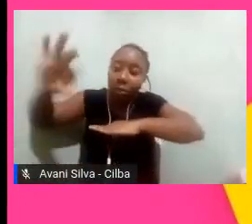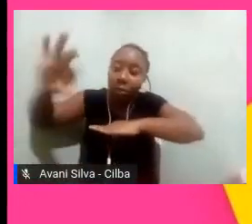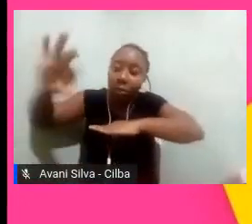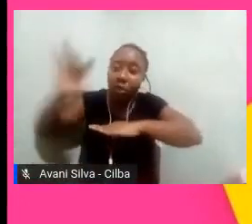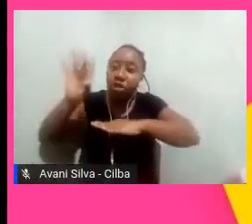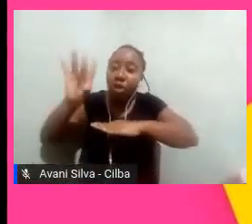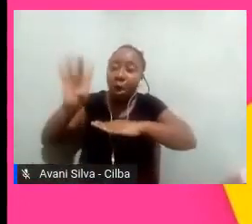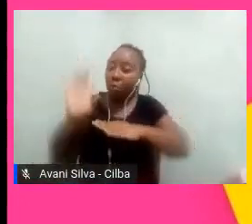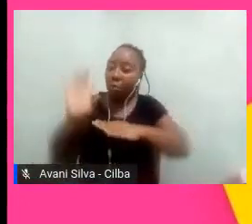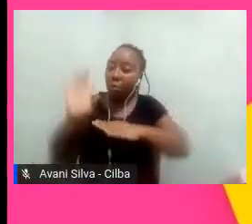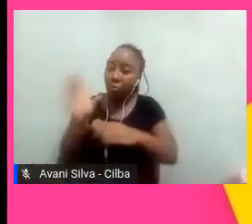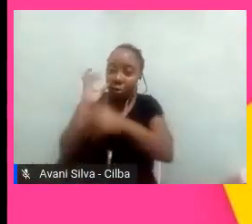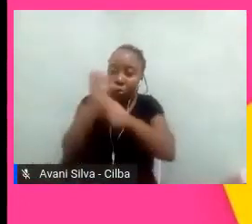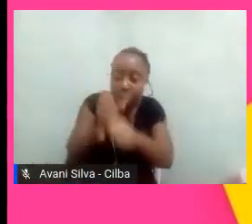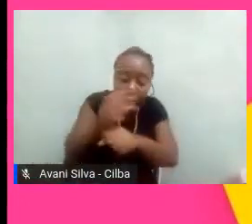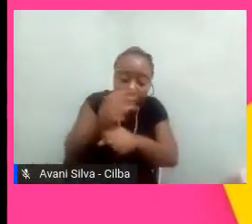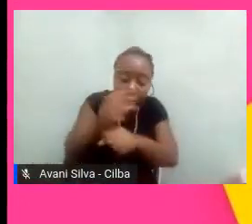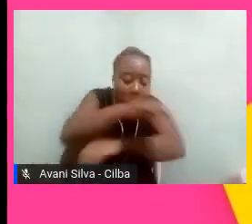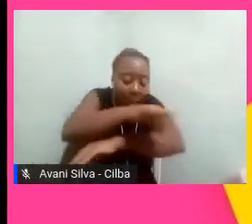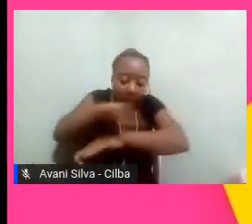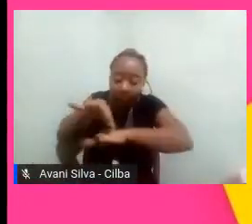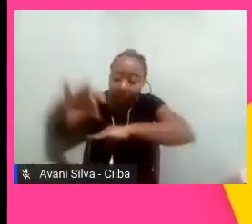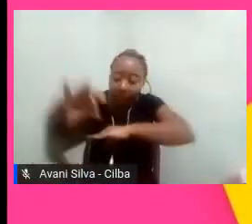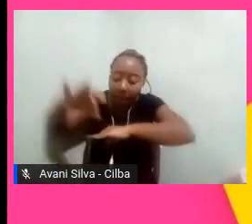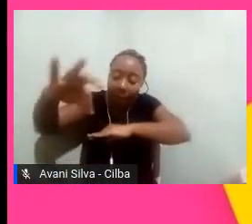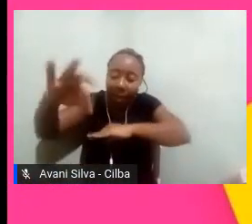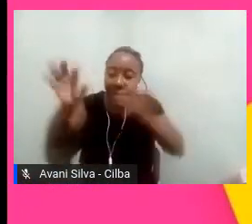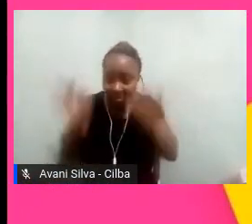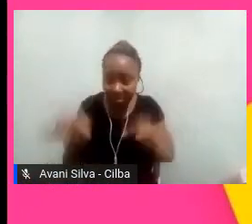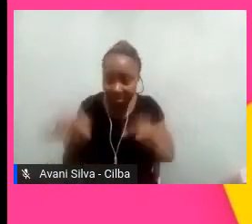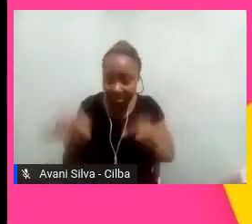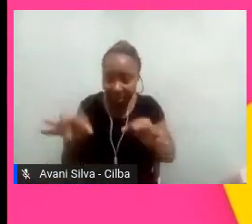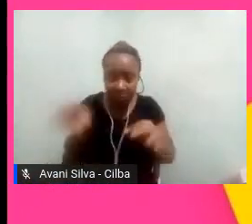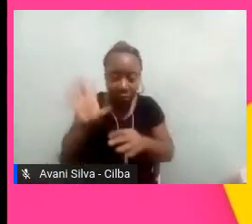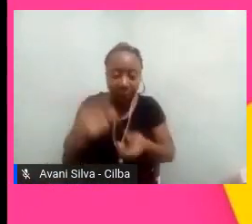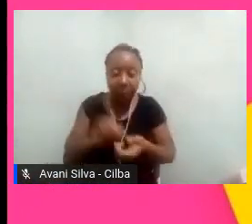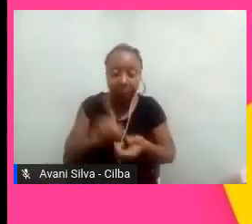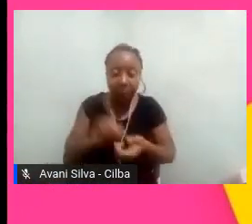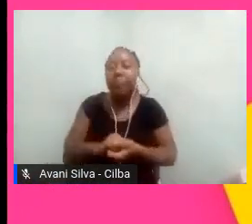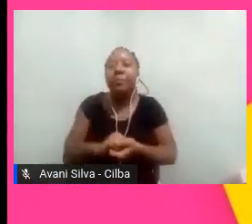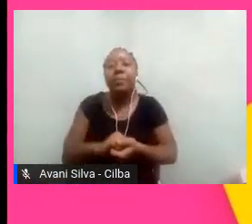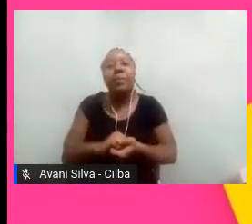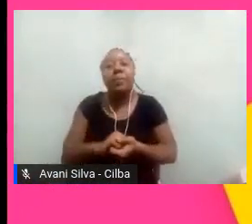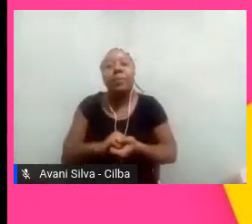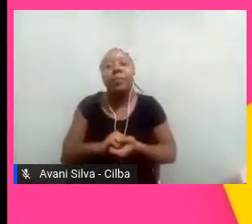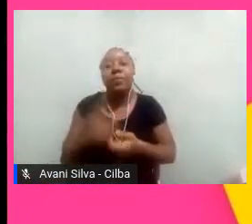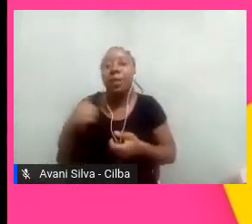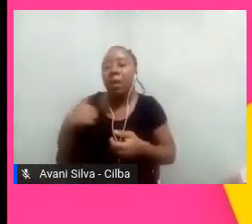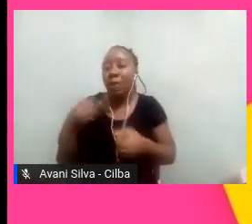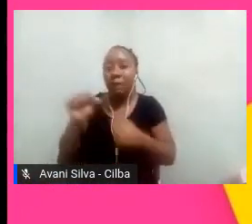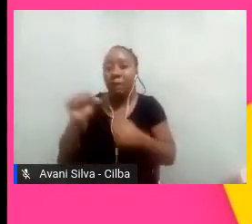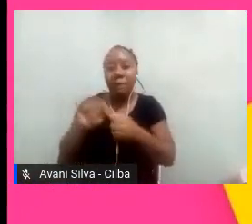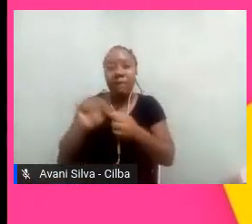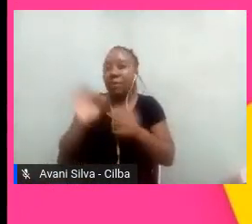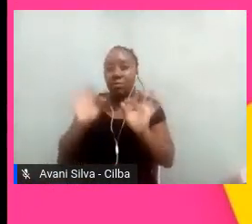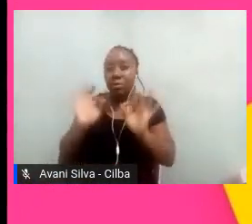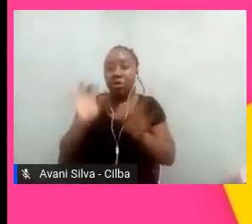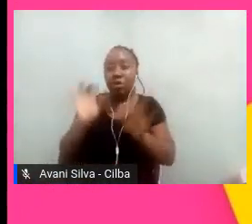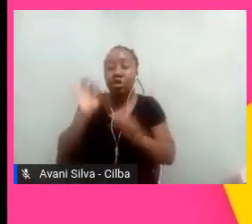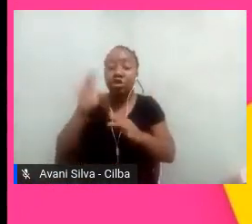para eu poder medir e ter certeza que estava na escala certa. Então aqui, ó, não vou fazer, eu vou fazer só essas duas peças.